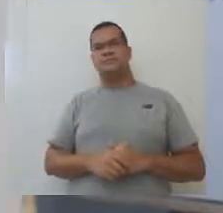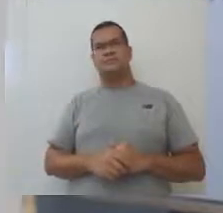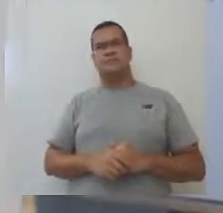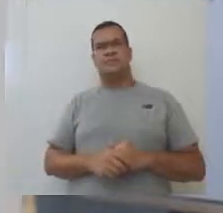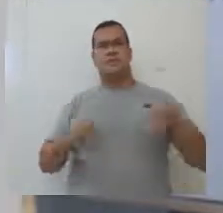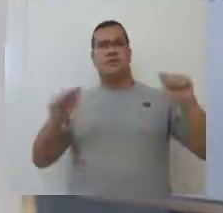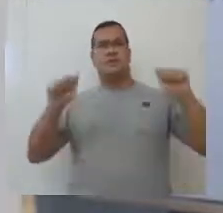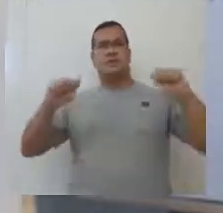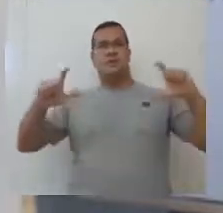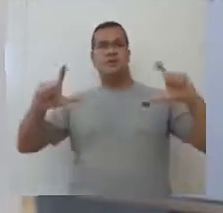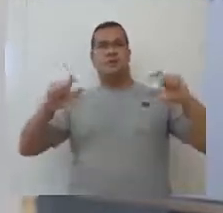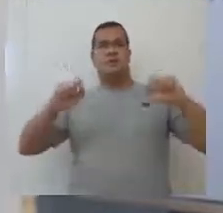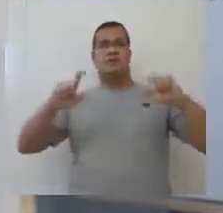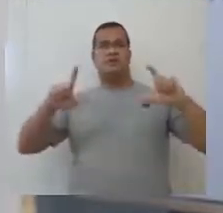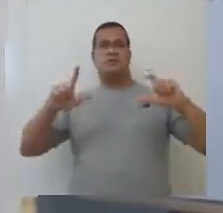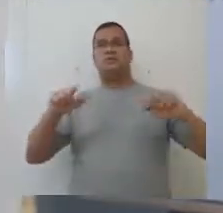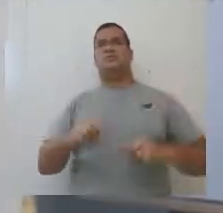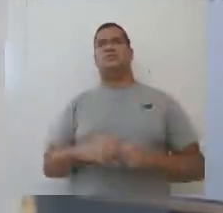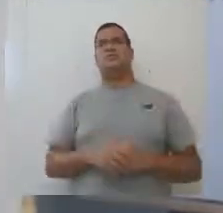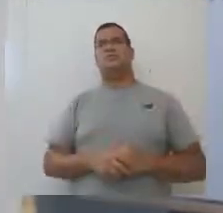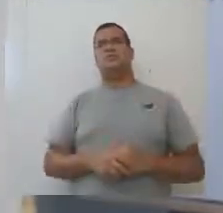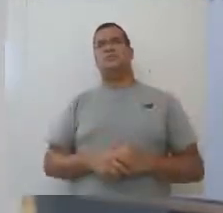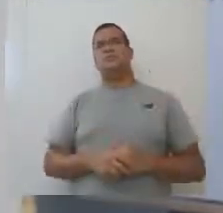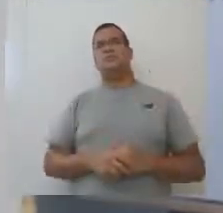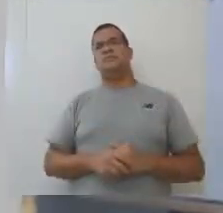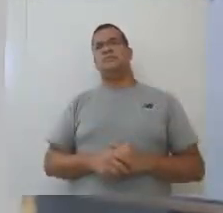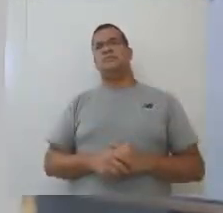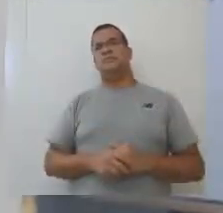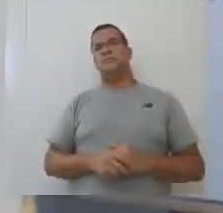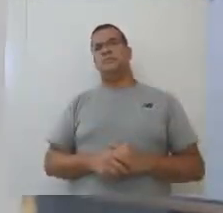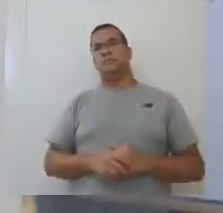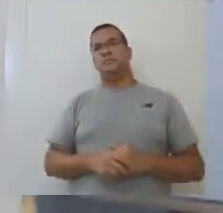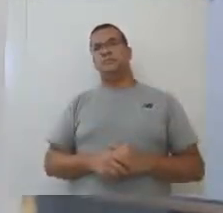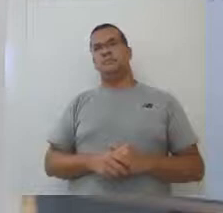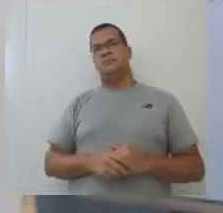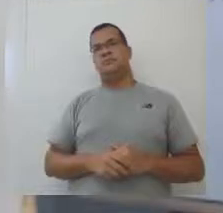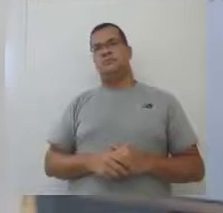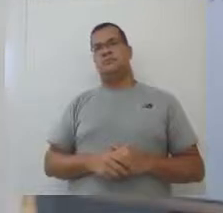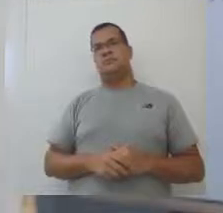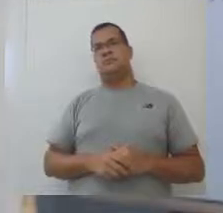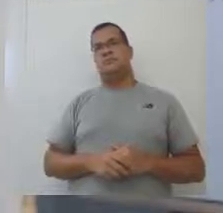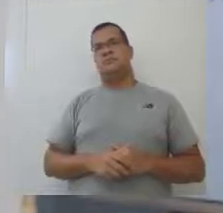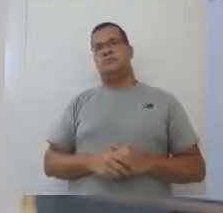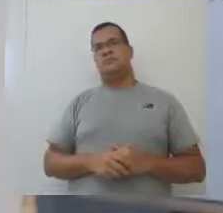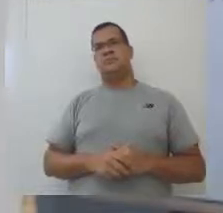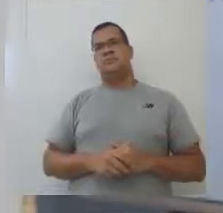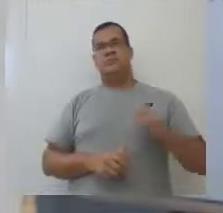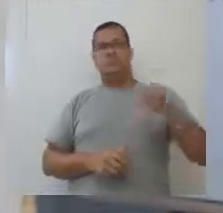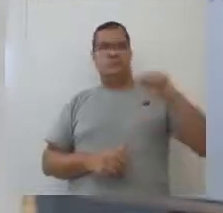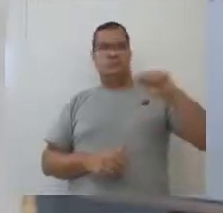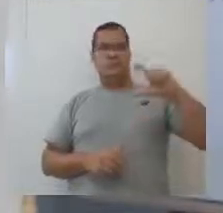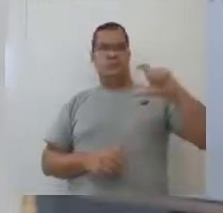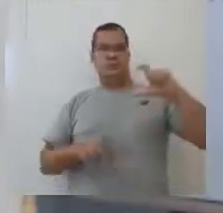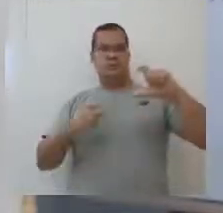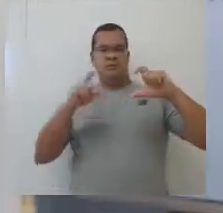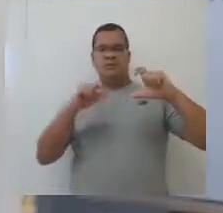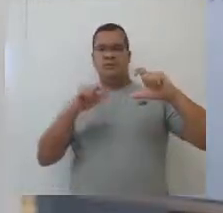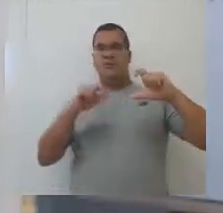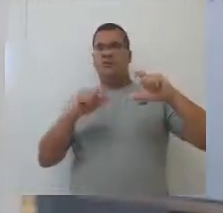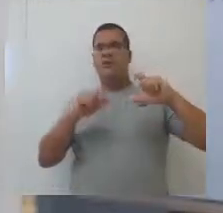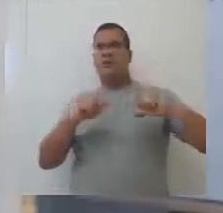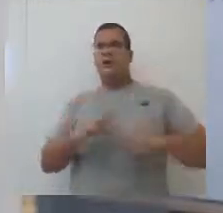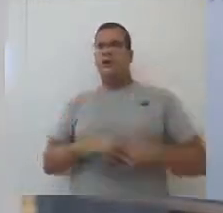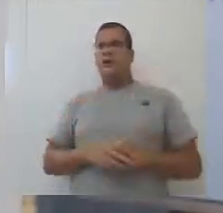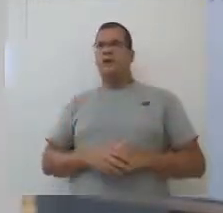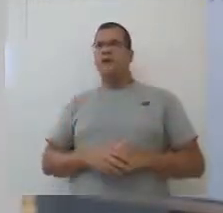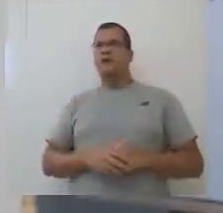vai dar azão, azão. Olha pra cá. Azão daqui com azinho daqui vai dar azão, azinho.